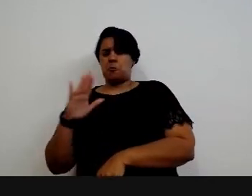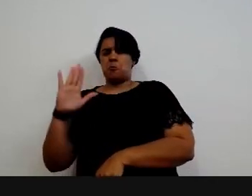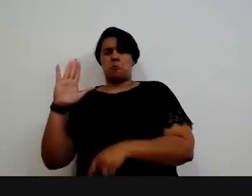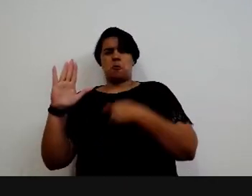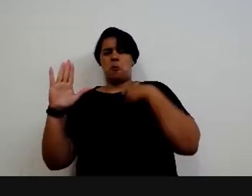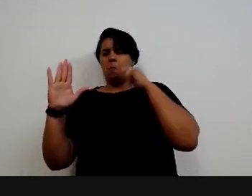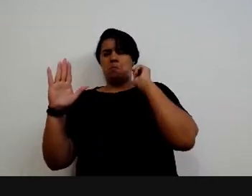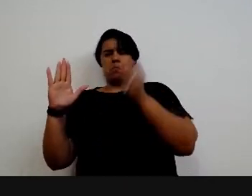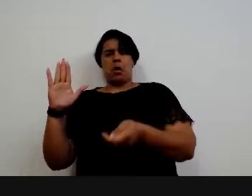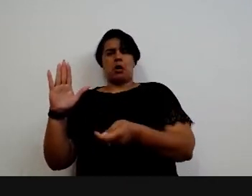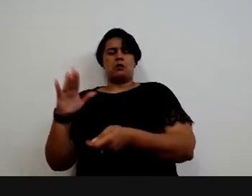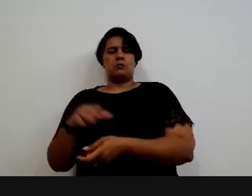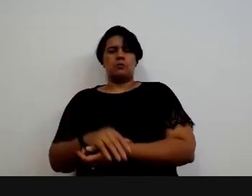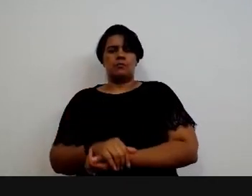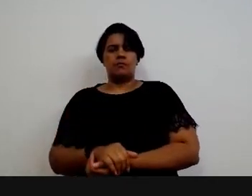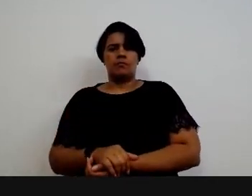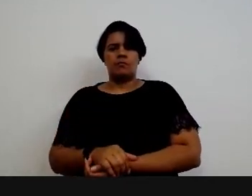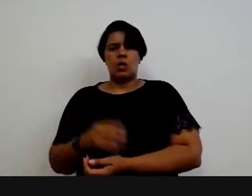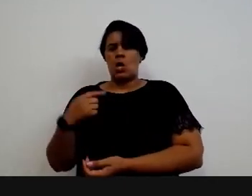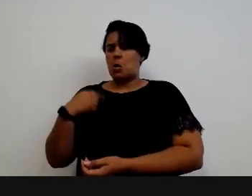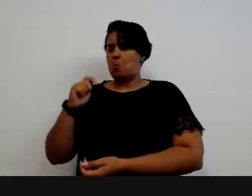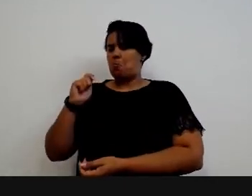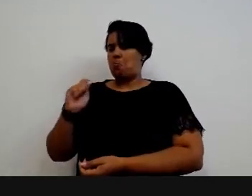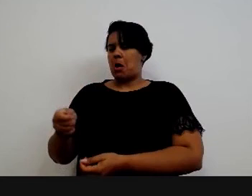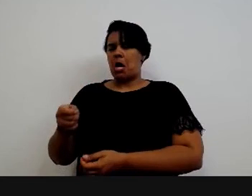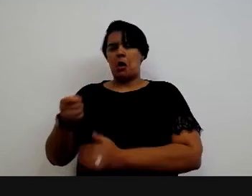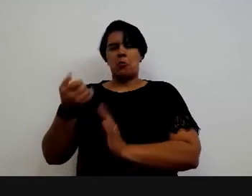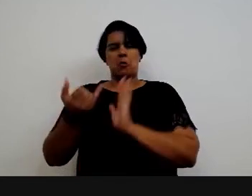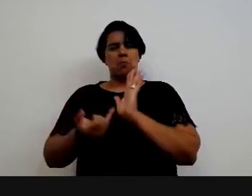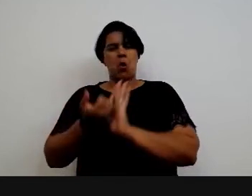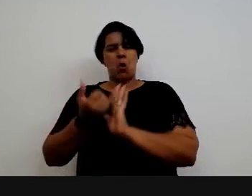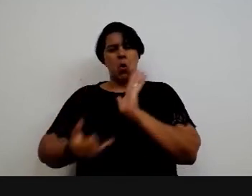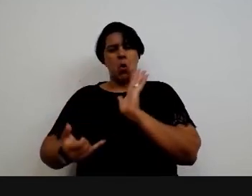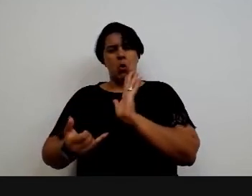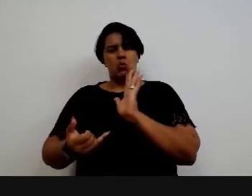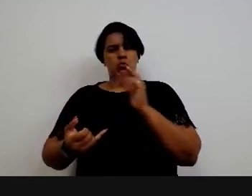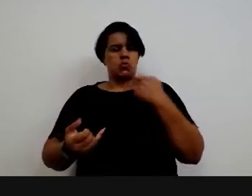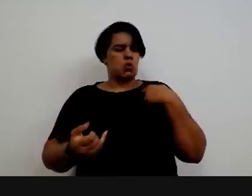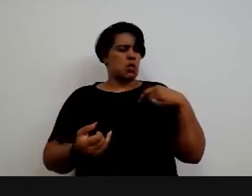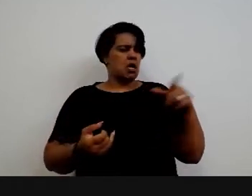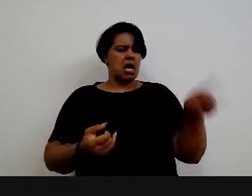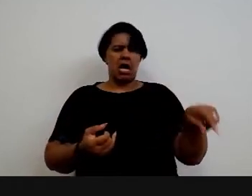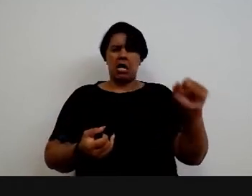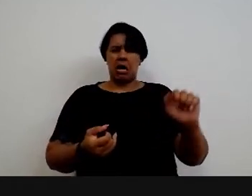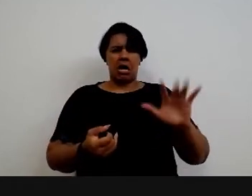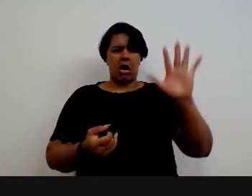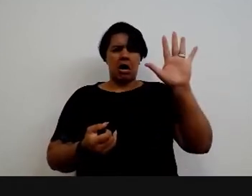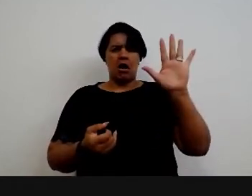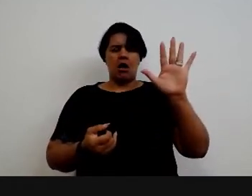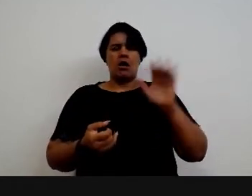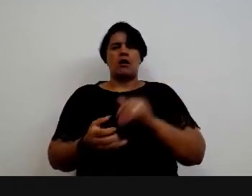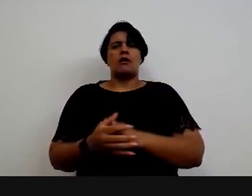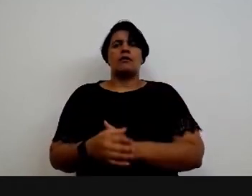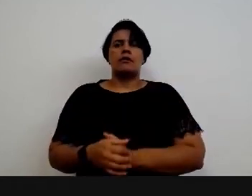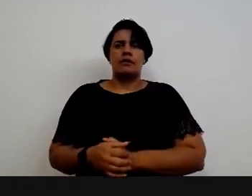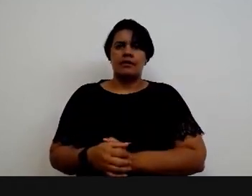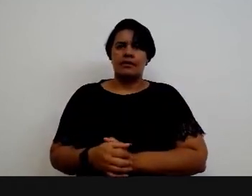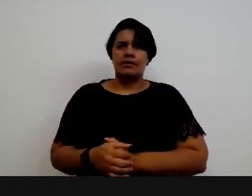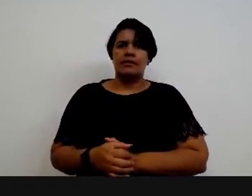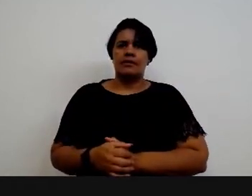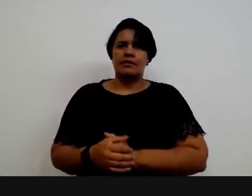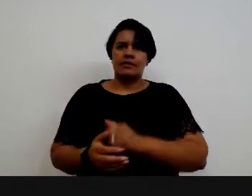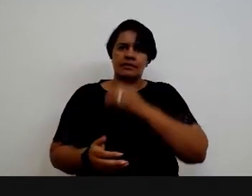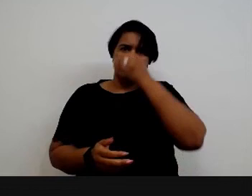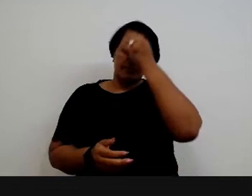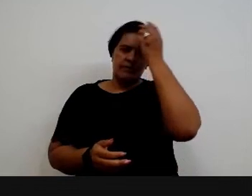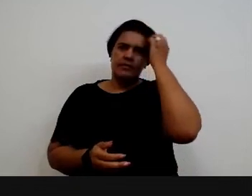pago. Eu pago meus impostos, eu sustento isso aqui, é muito caro. Nossa, cara, é muito